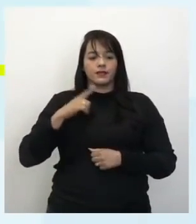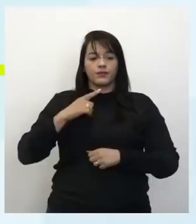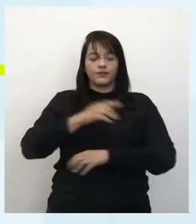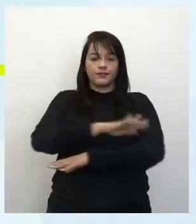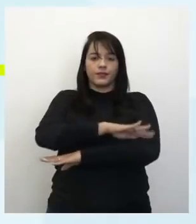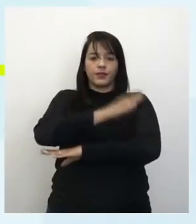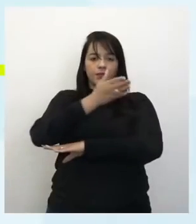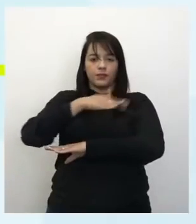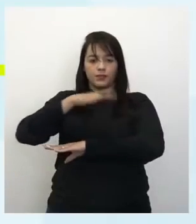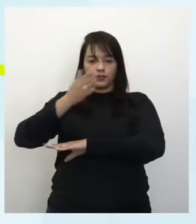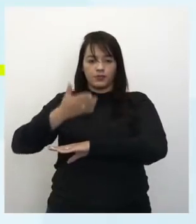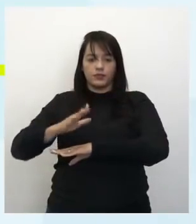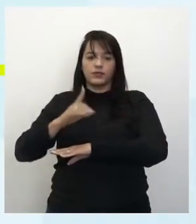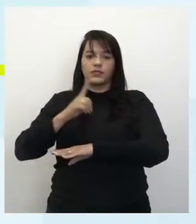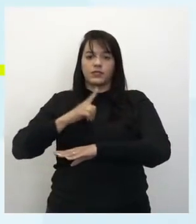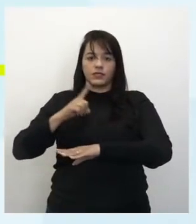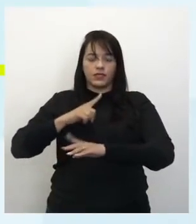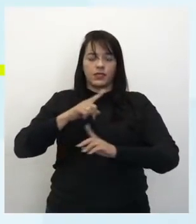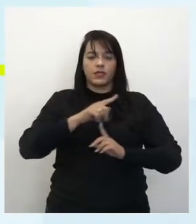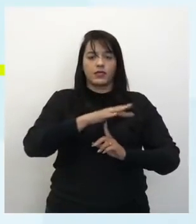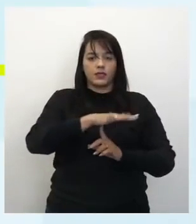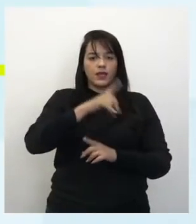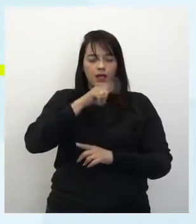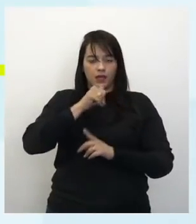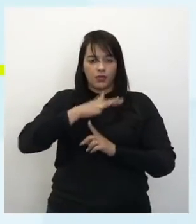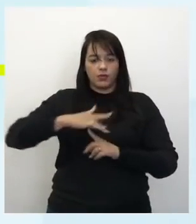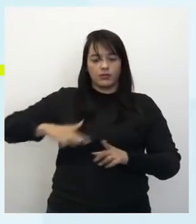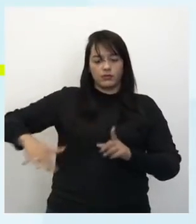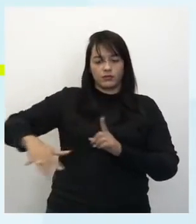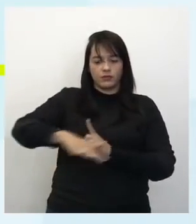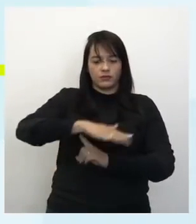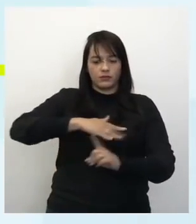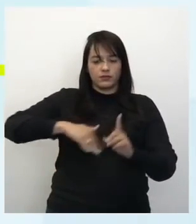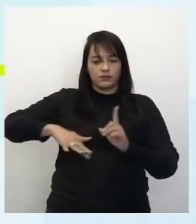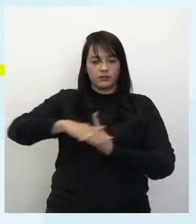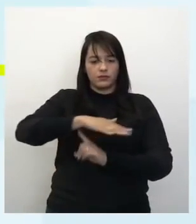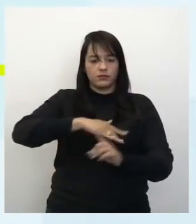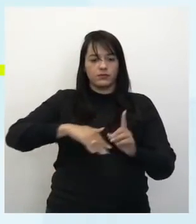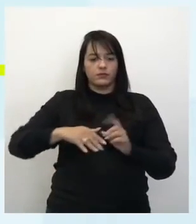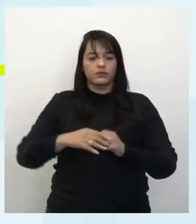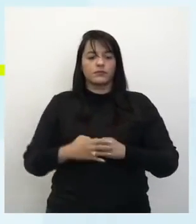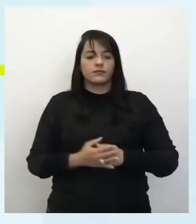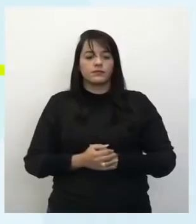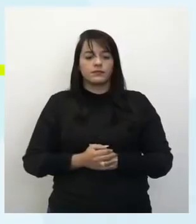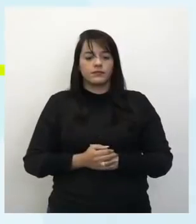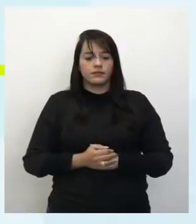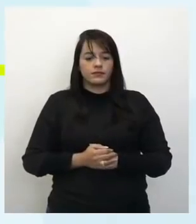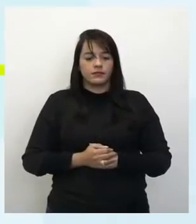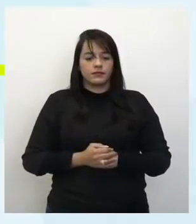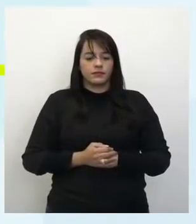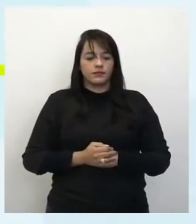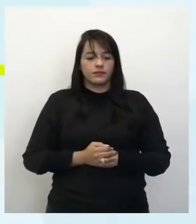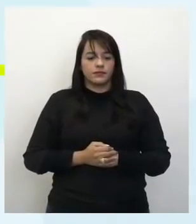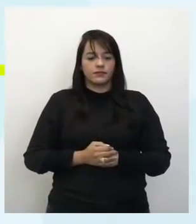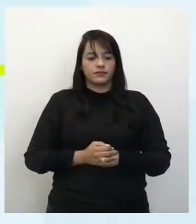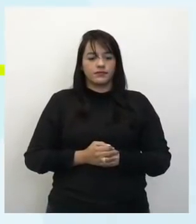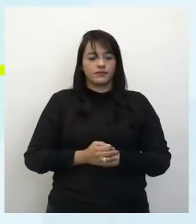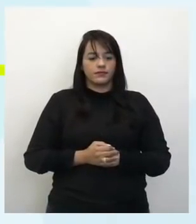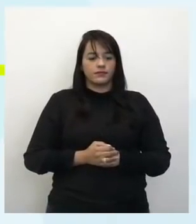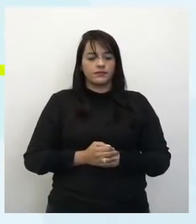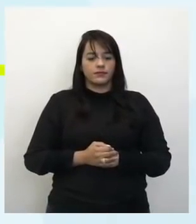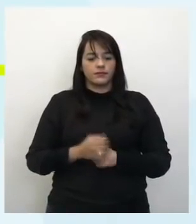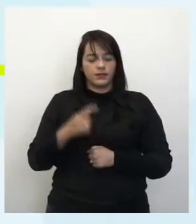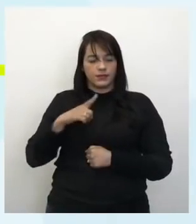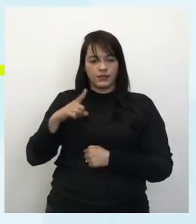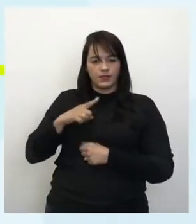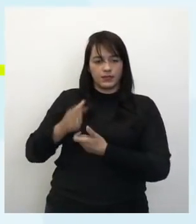cobrem muitas das ilhas. Aí, se eu ler agora, eu vou dar a resposta, né, João? Deixa para lá, né? Bom, temos resposta já